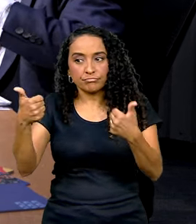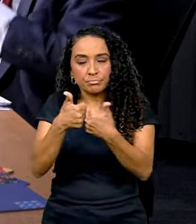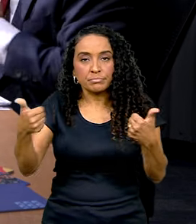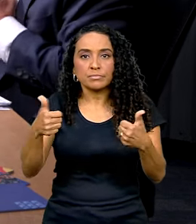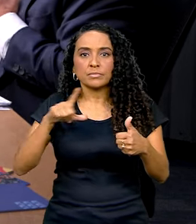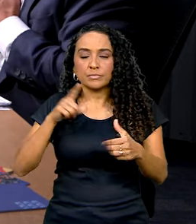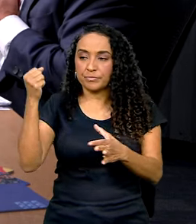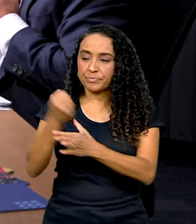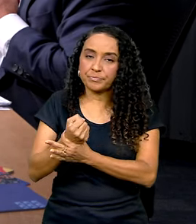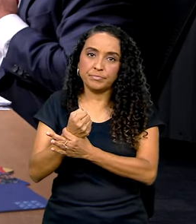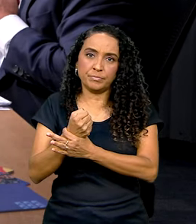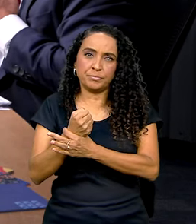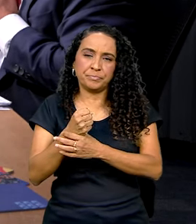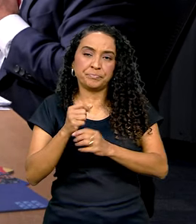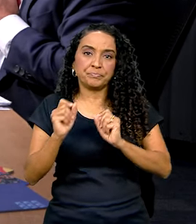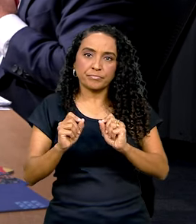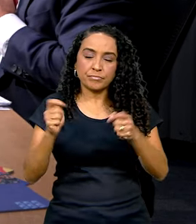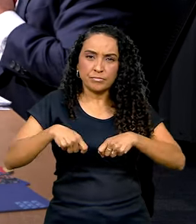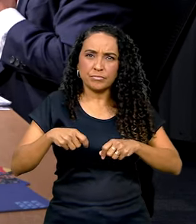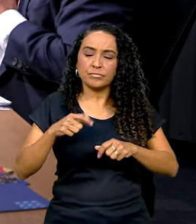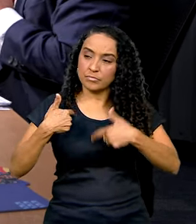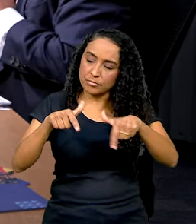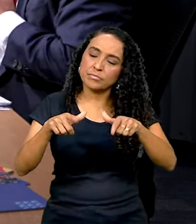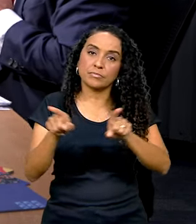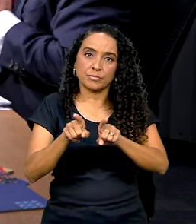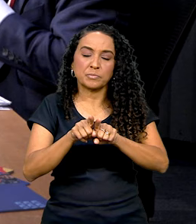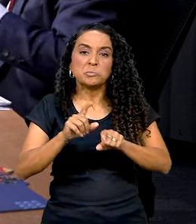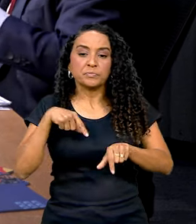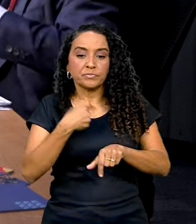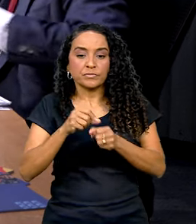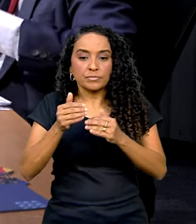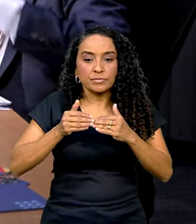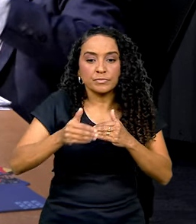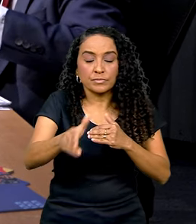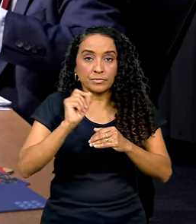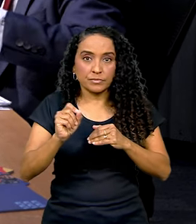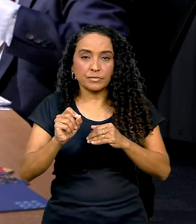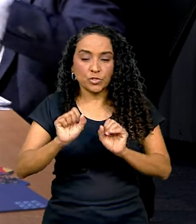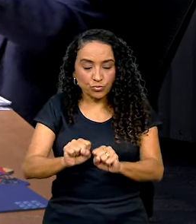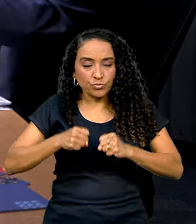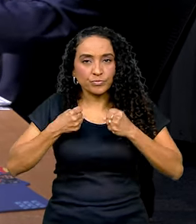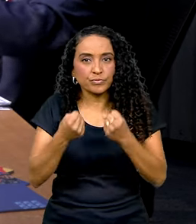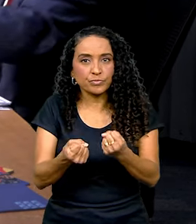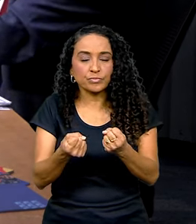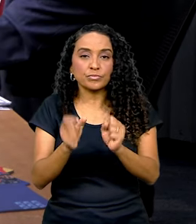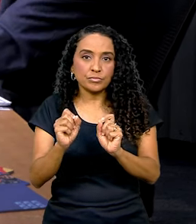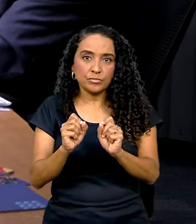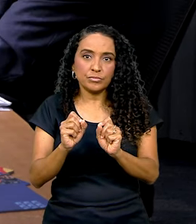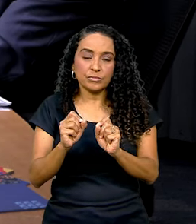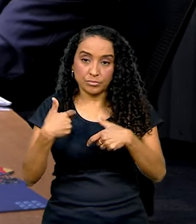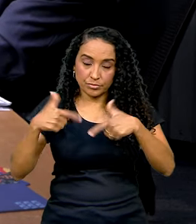saúde na proximidade tem segurança e possibilidade de emprego que a gente faz a partir daqui também é um